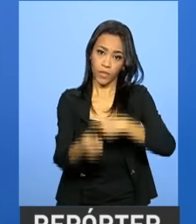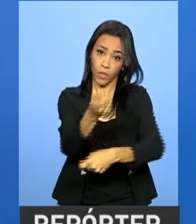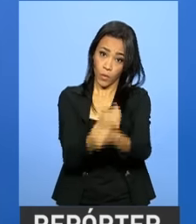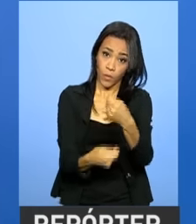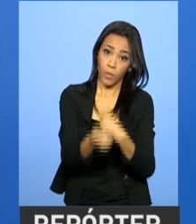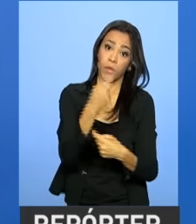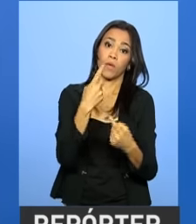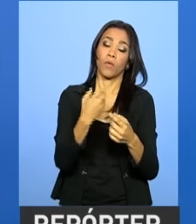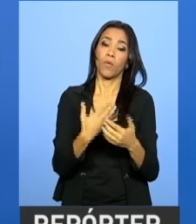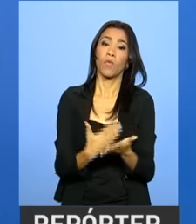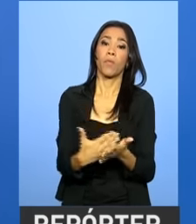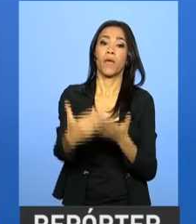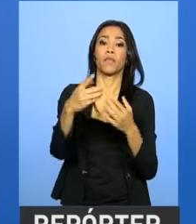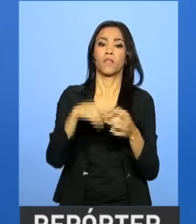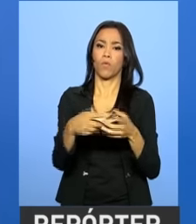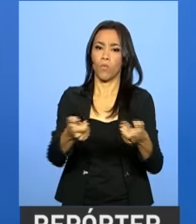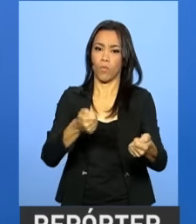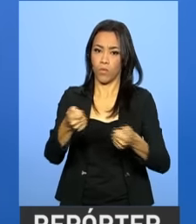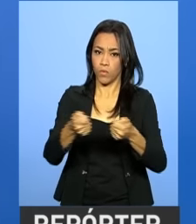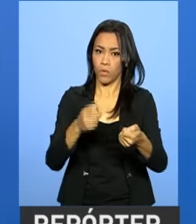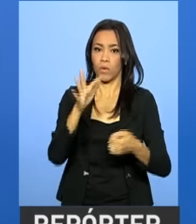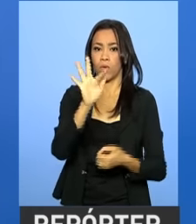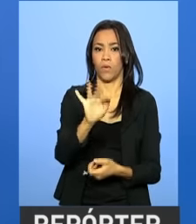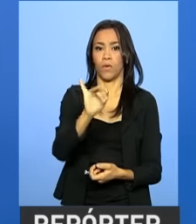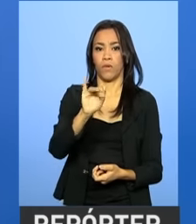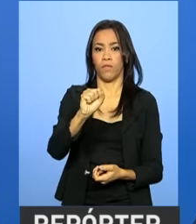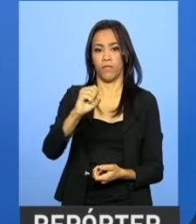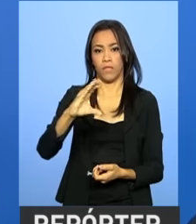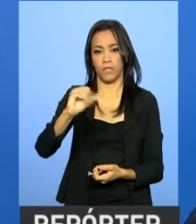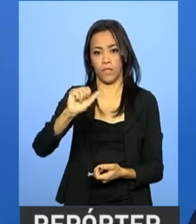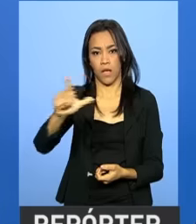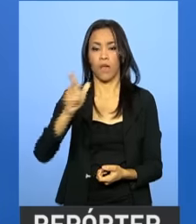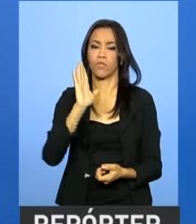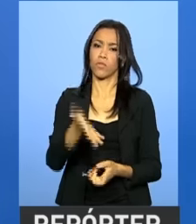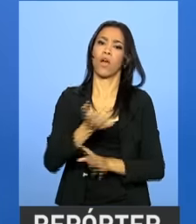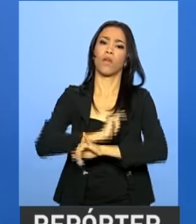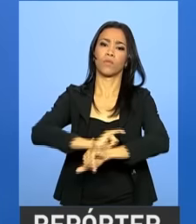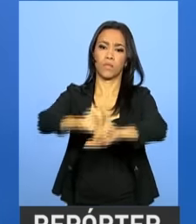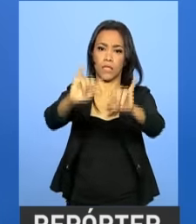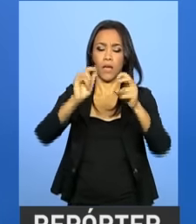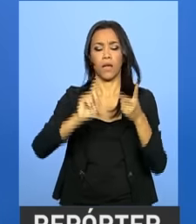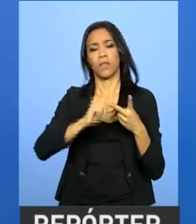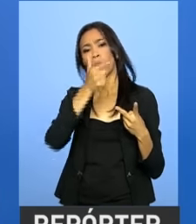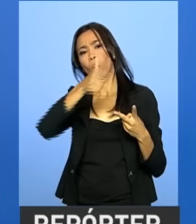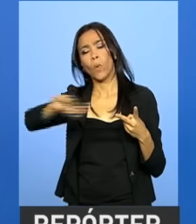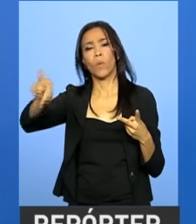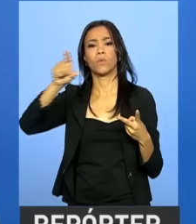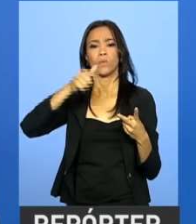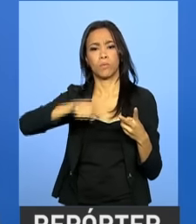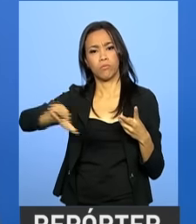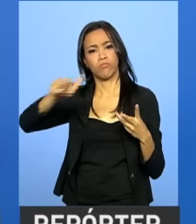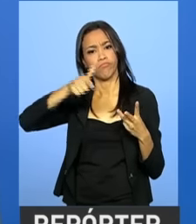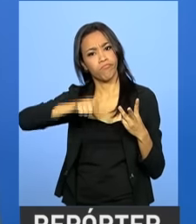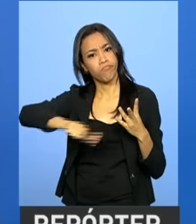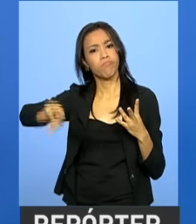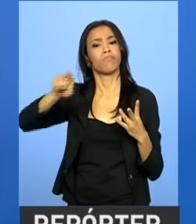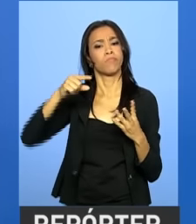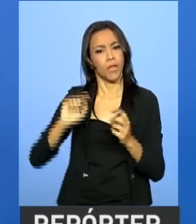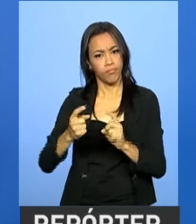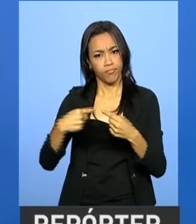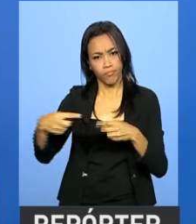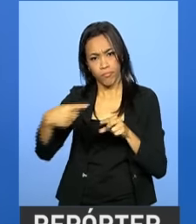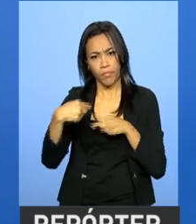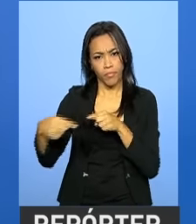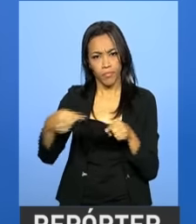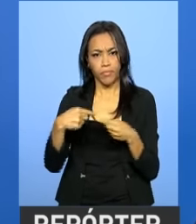estabilização fiscal, que já foram anunciadas, e outras que estão também sendo discutidas